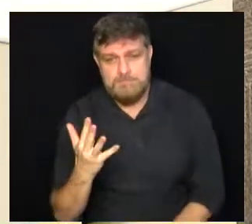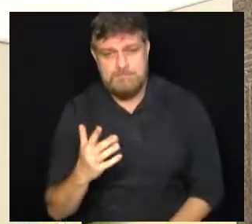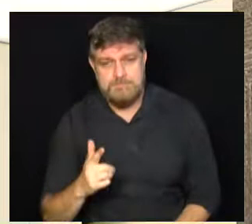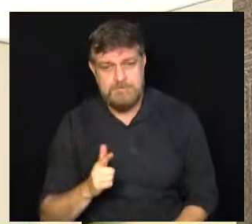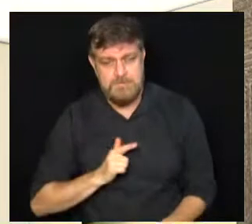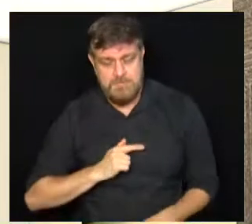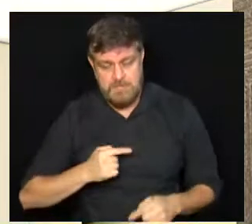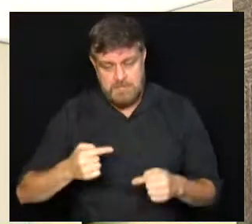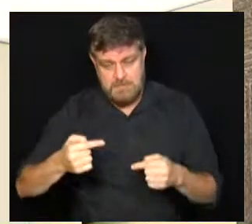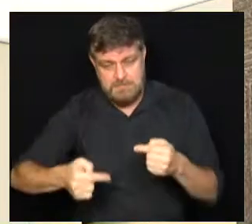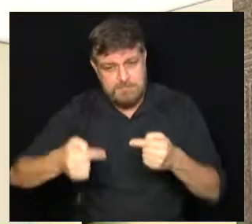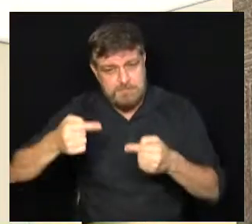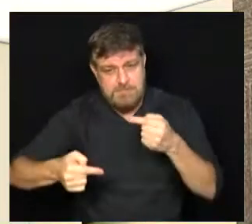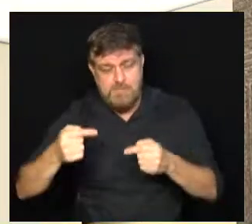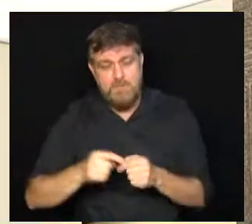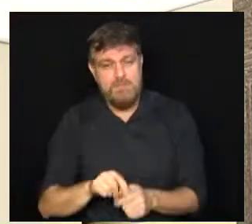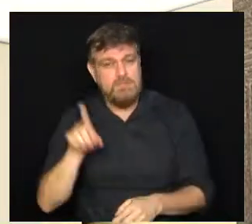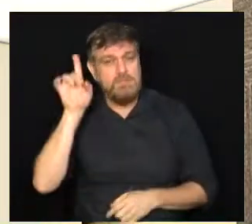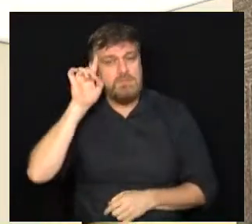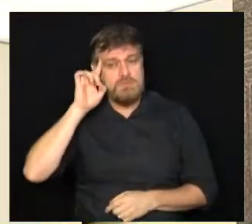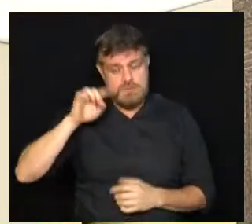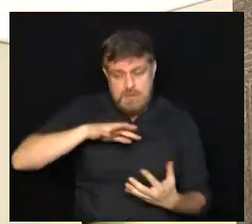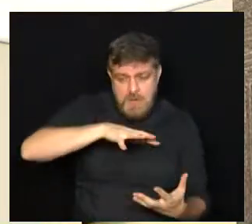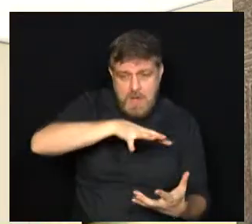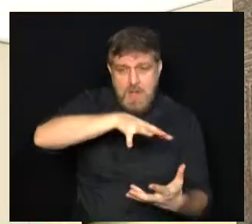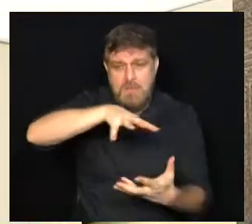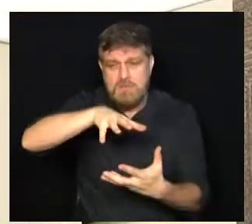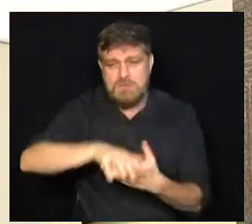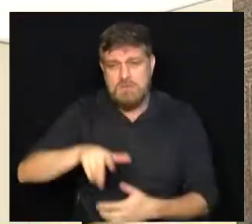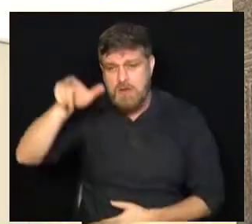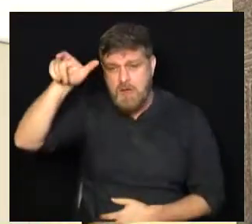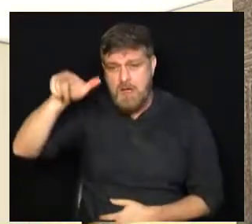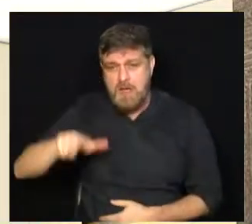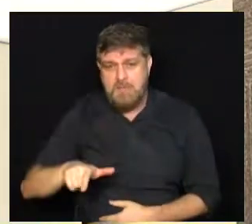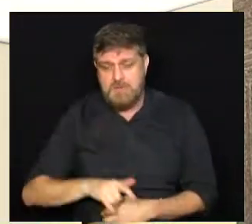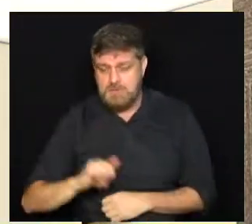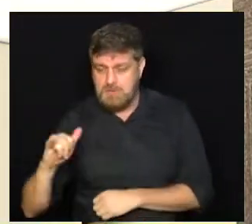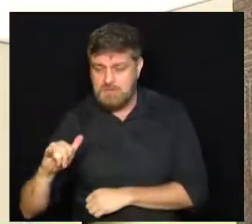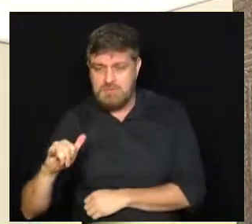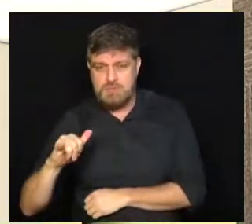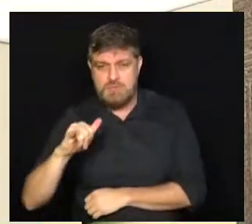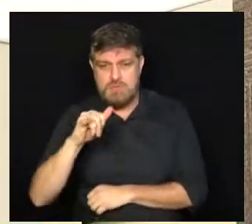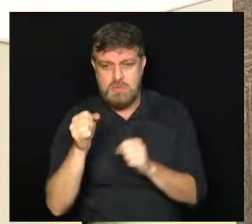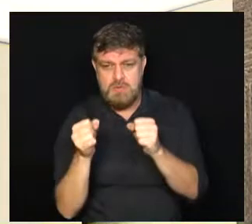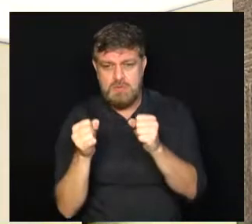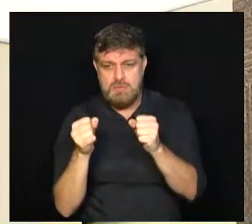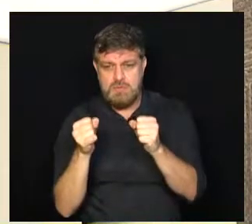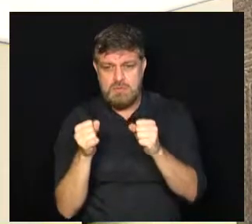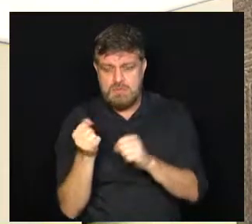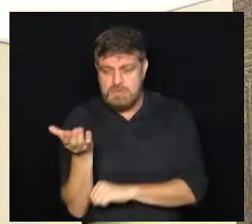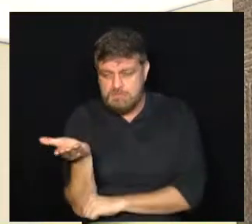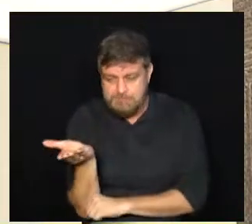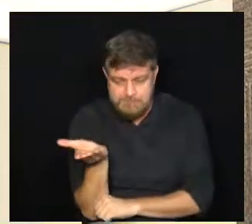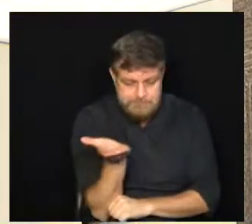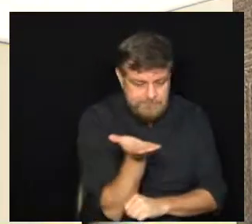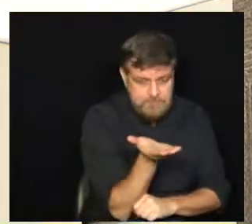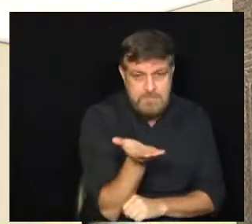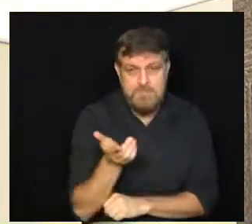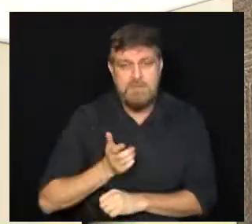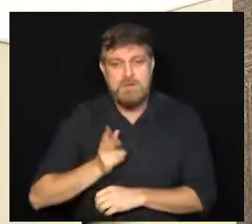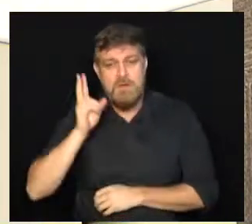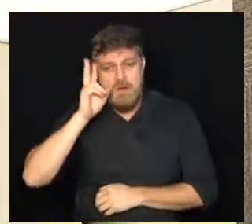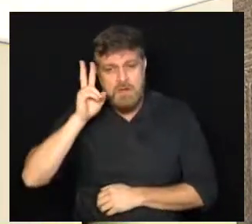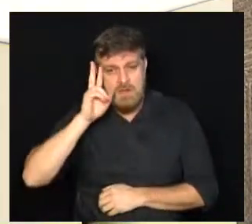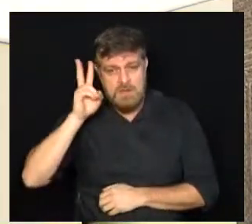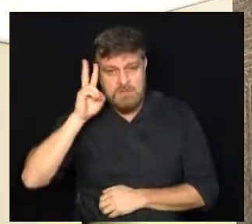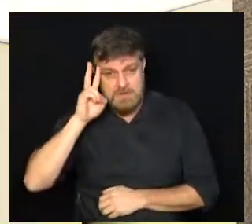falar sobre o Dia Internacional do Comissário de Voo. Essa audiência vai acontecer de maneira virtual, lembrando que é por causa